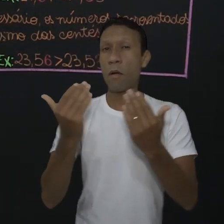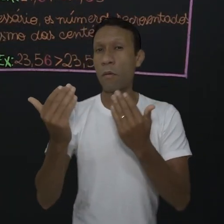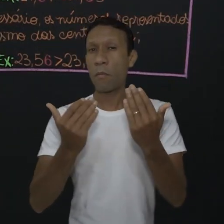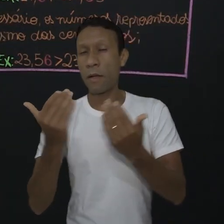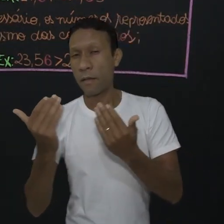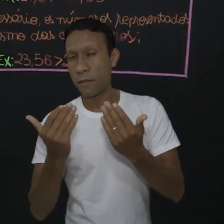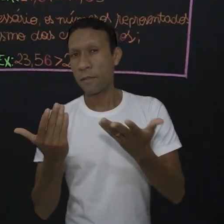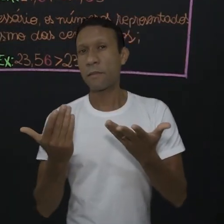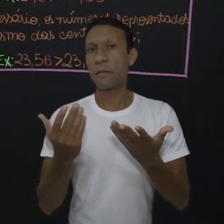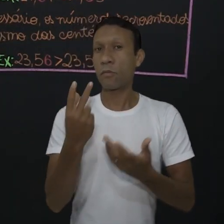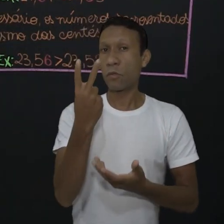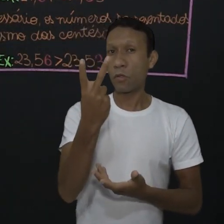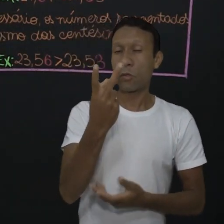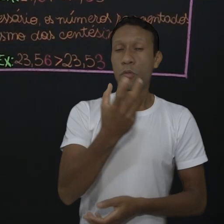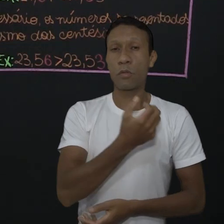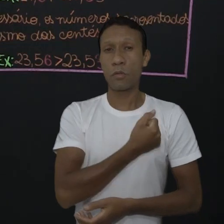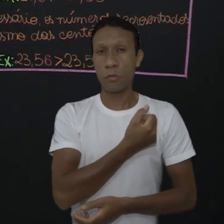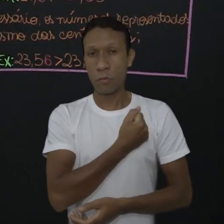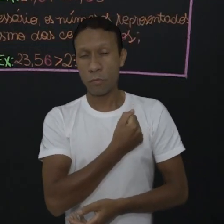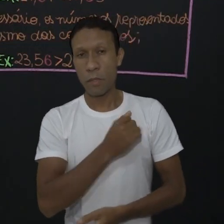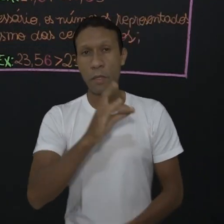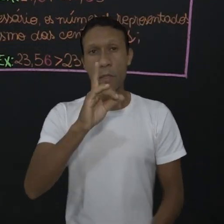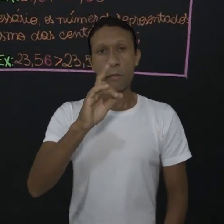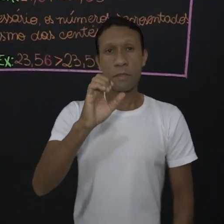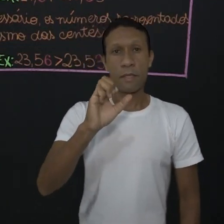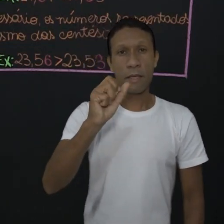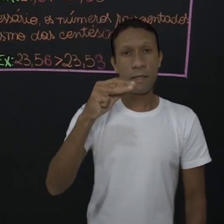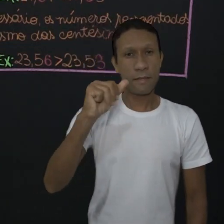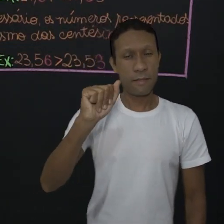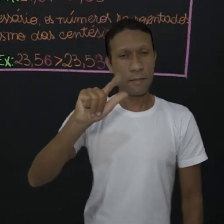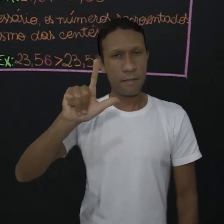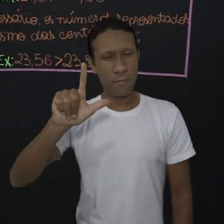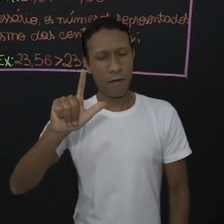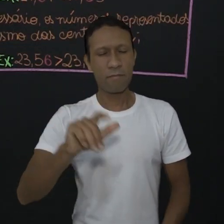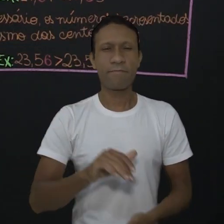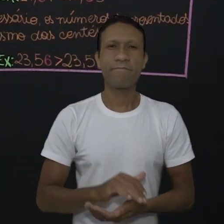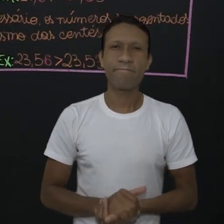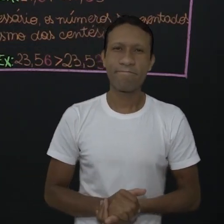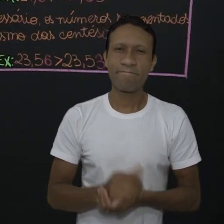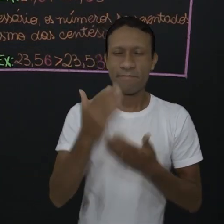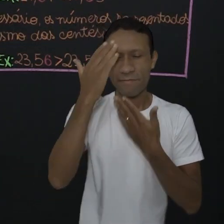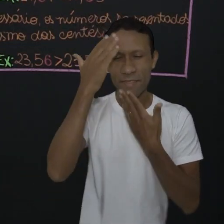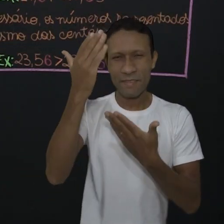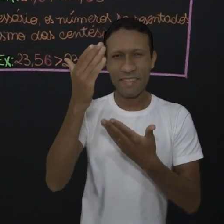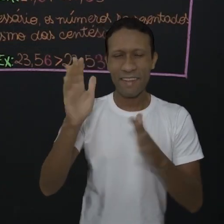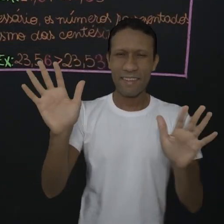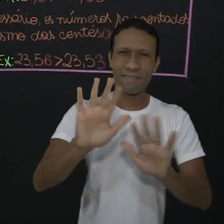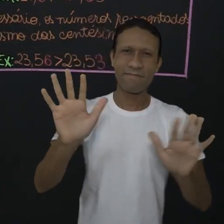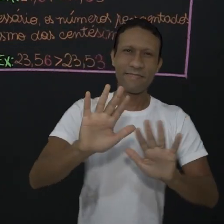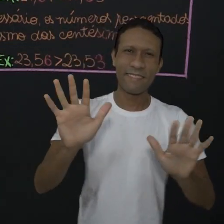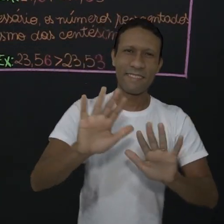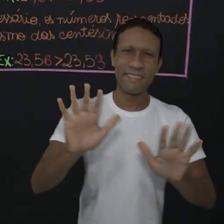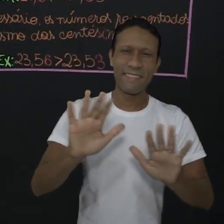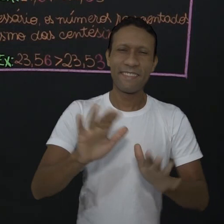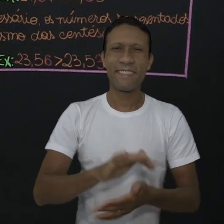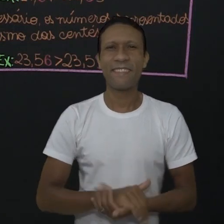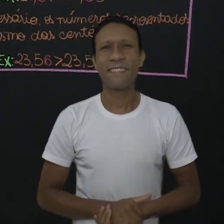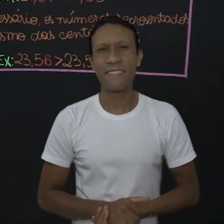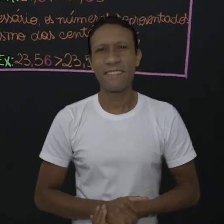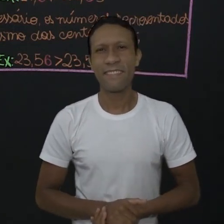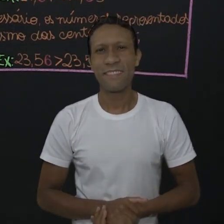fazer para comparar dois números decimais quaisquer. Legal, pessoal? Então, muito obrigado e tchau.